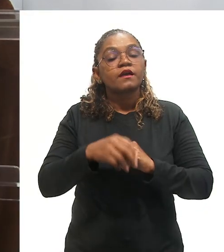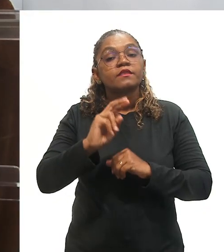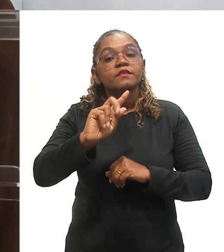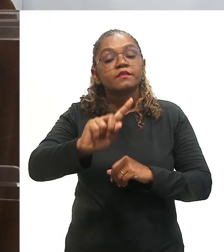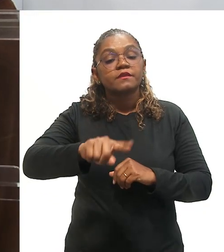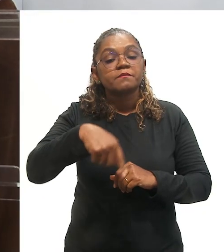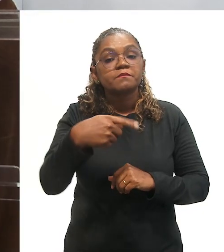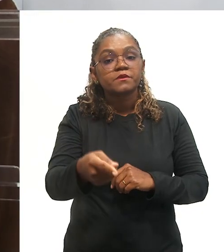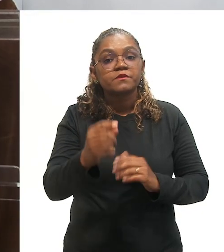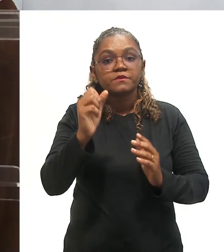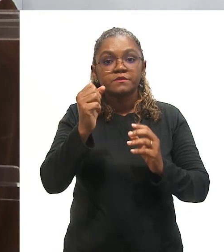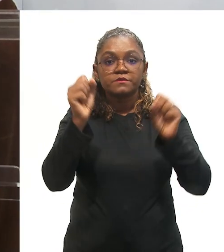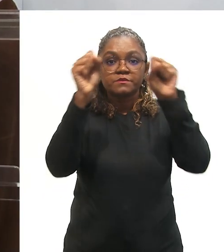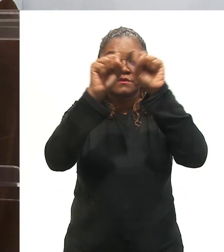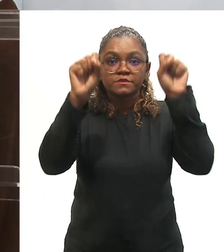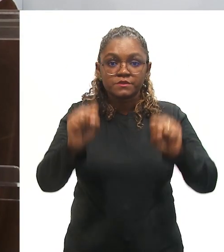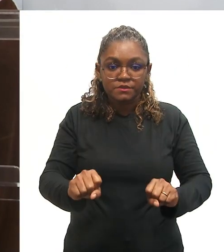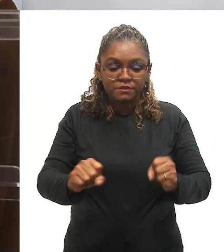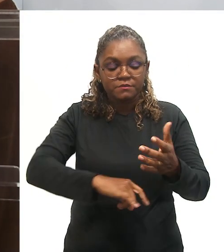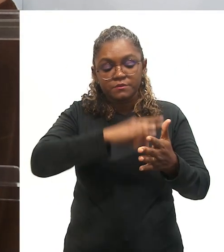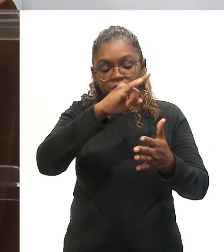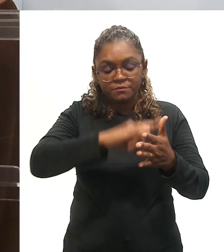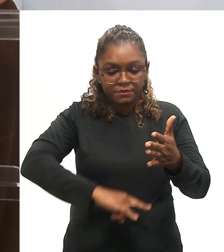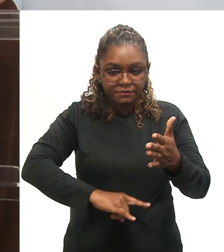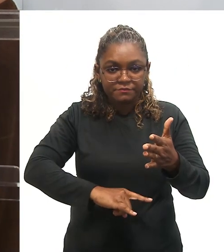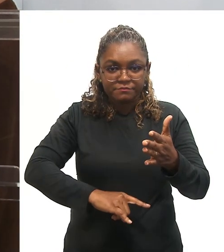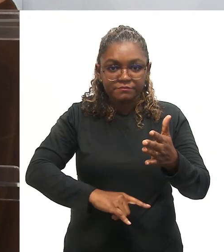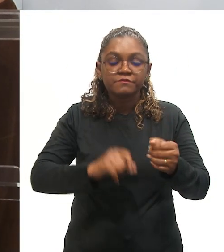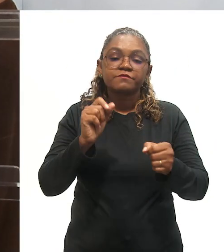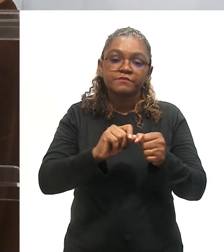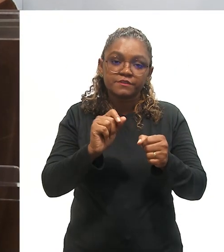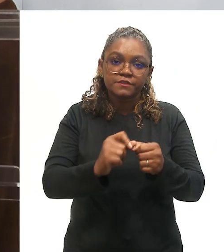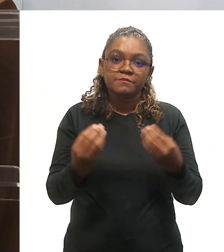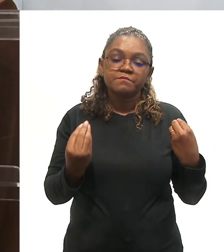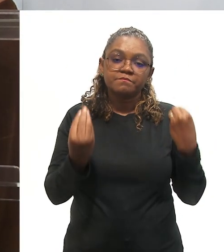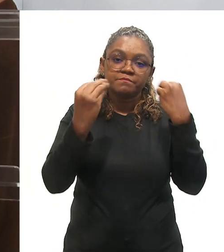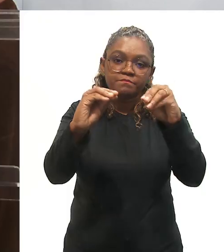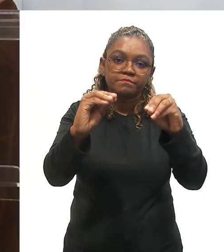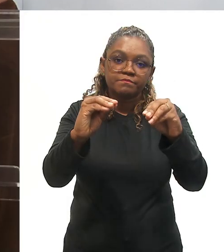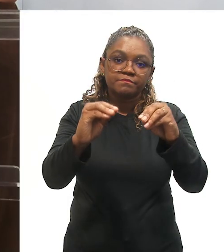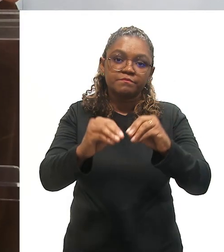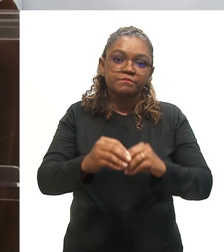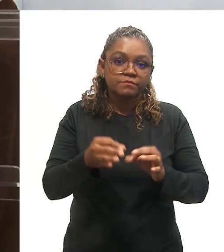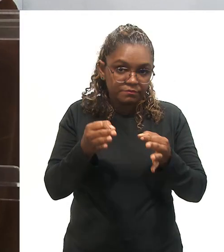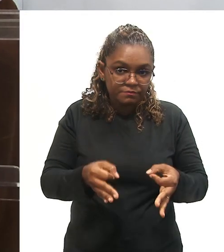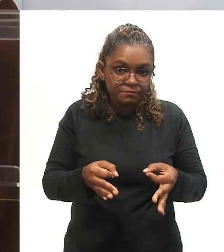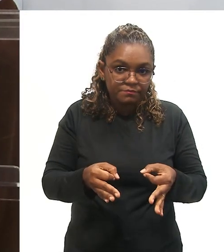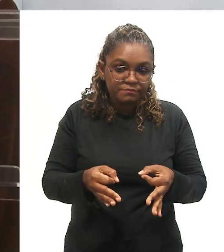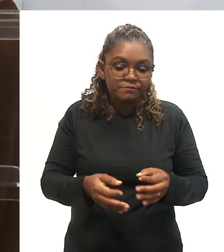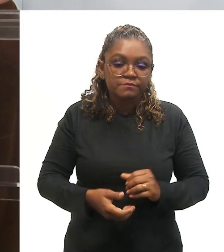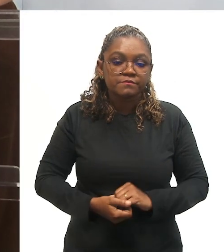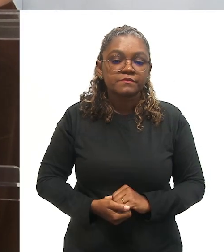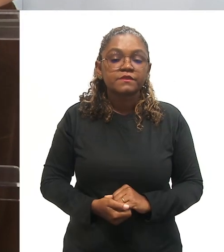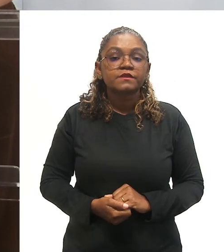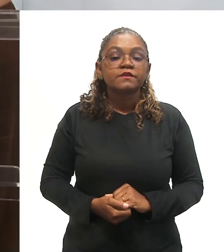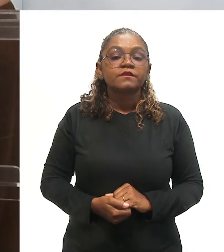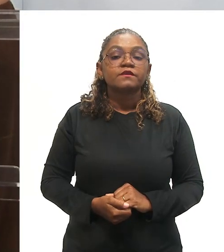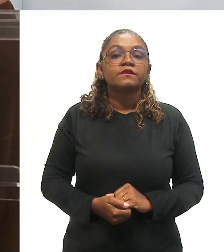sistema e vou fazer um documento de liquidação, certo?